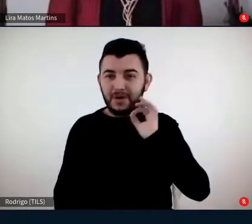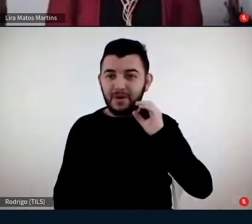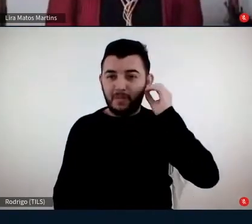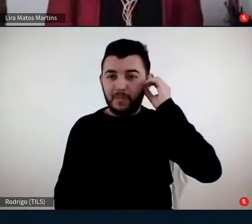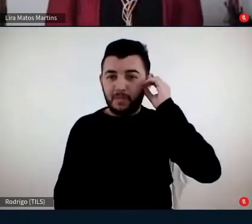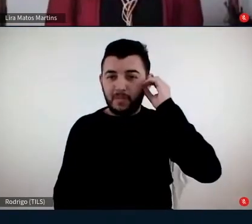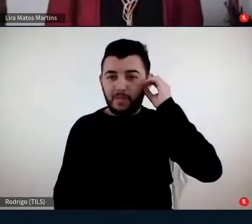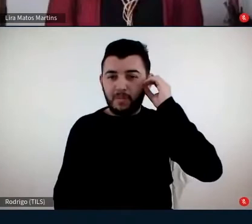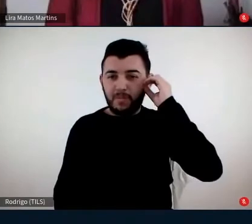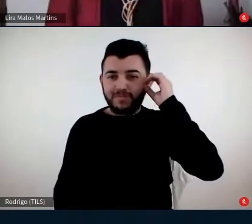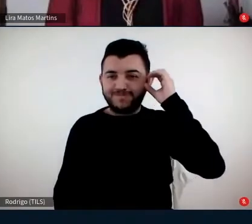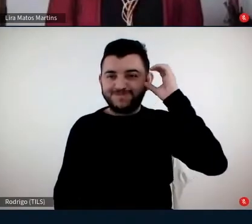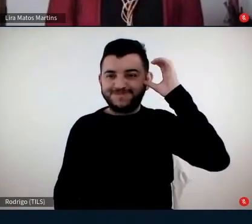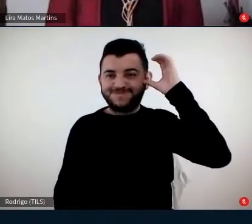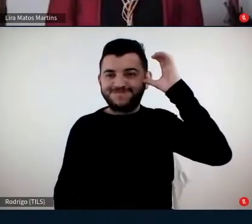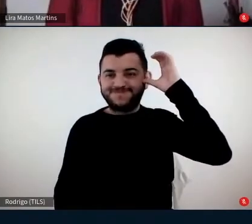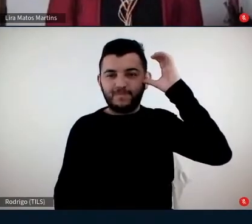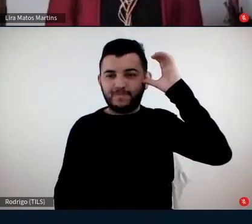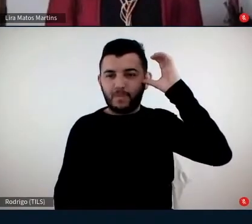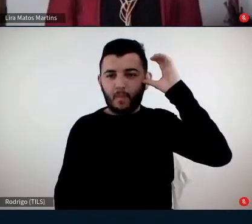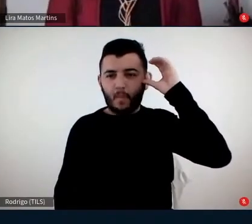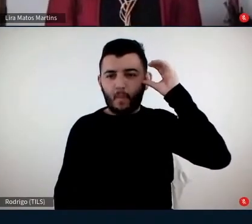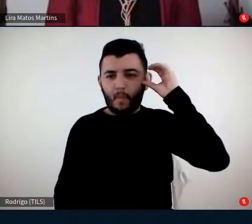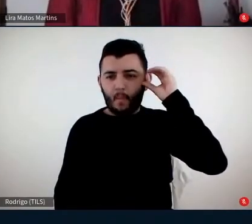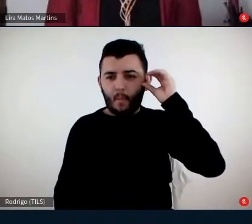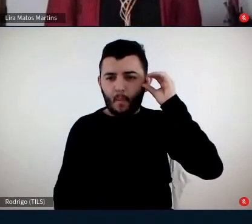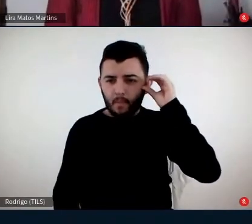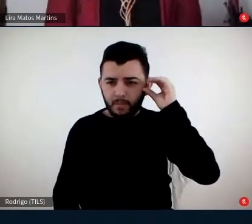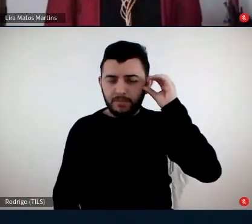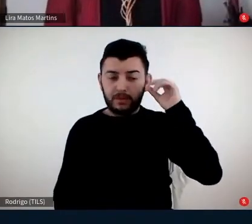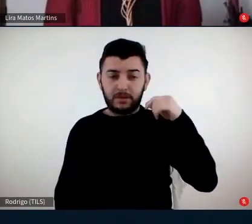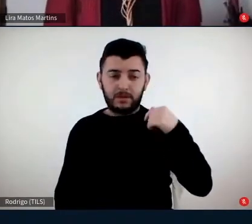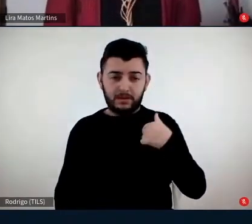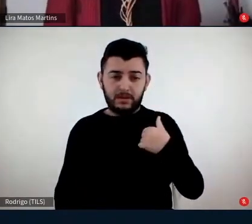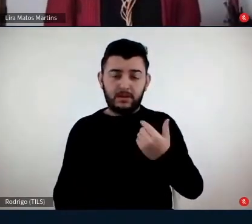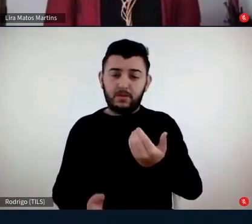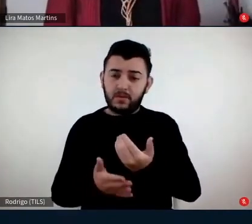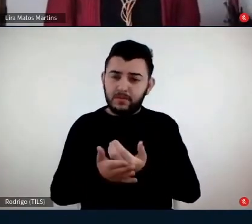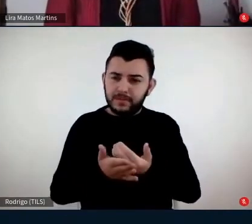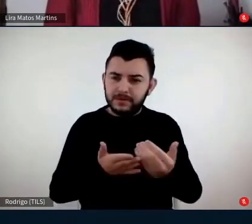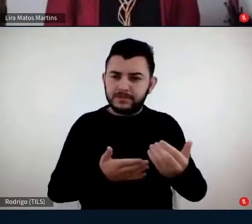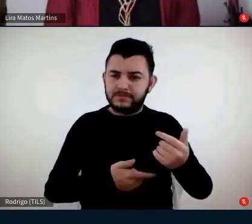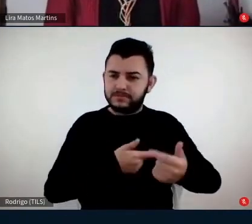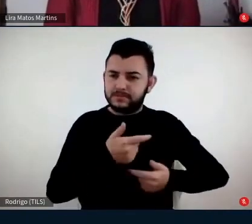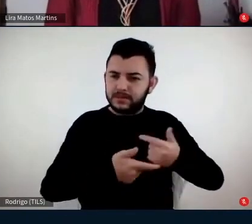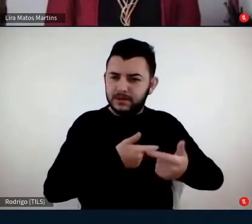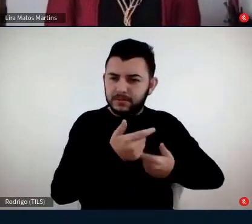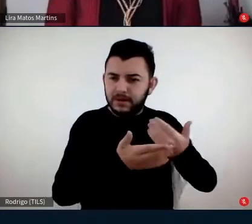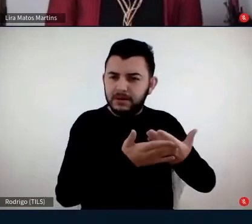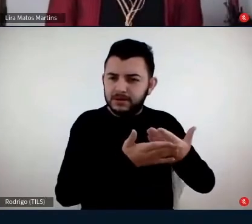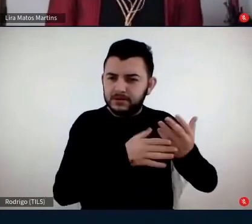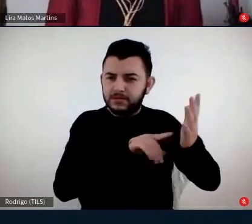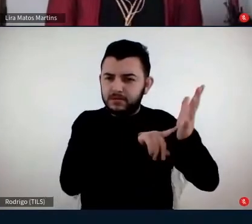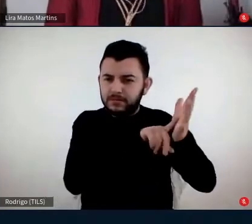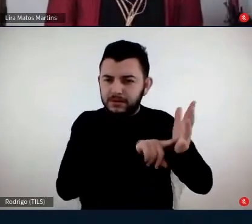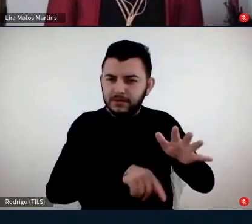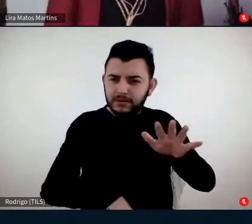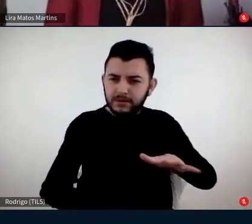Quando eu estava lá iniciando uma trajetória no campo dos estudos da tradução e da interpretação.